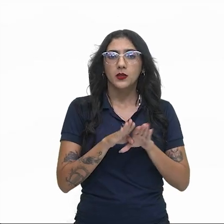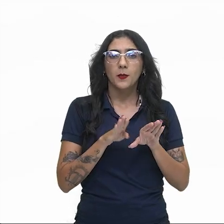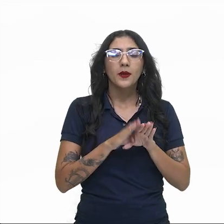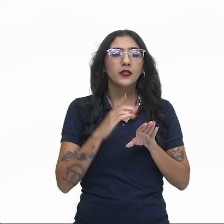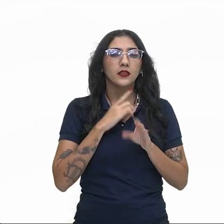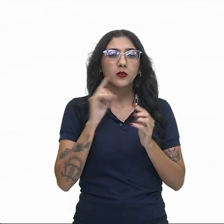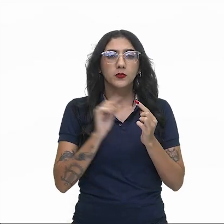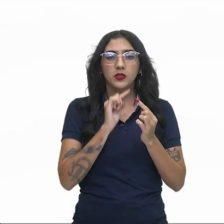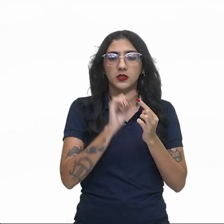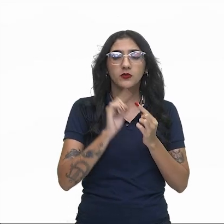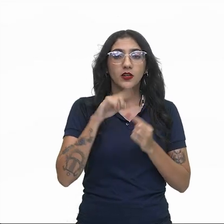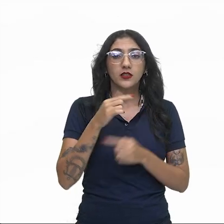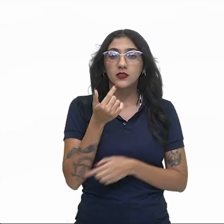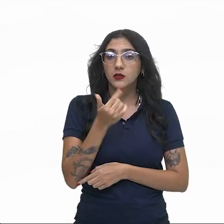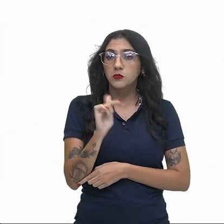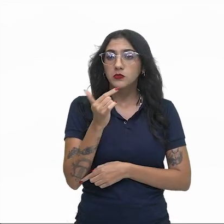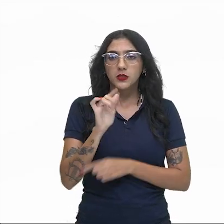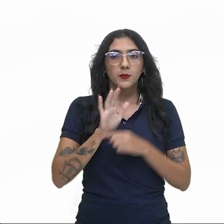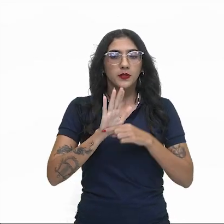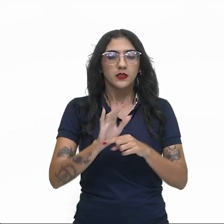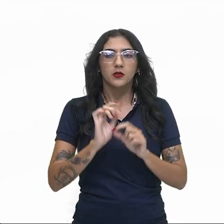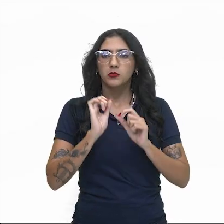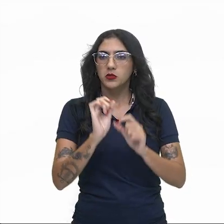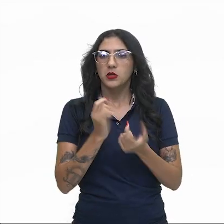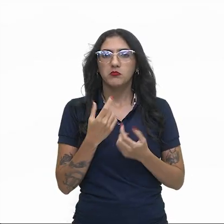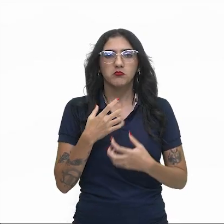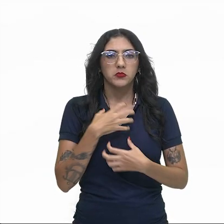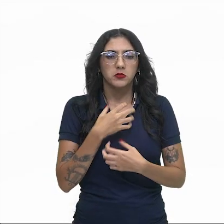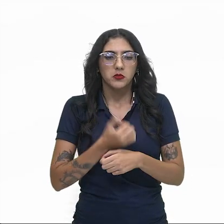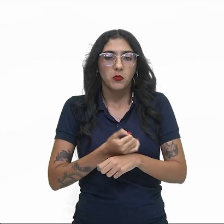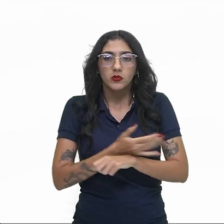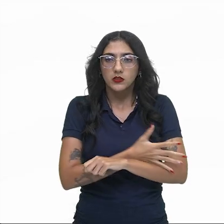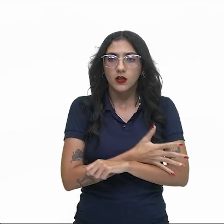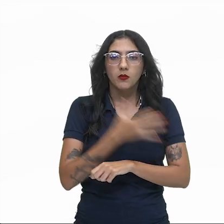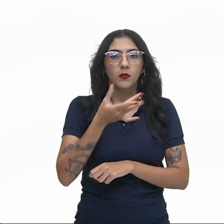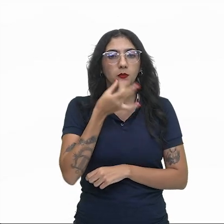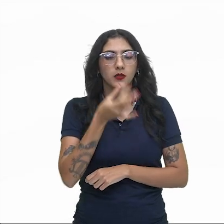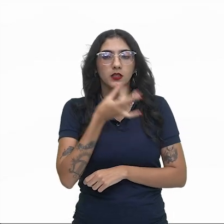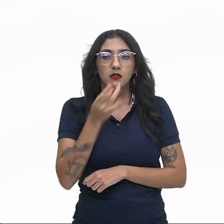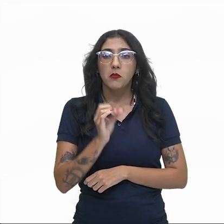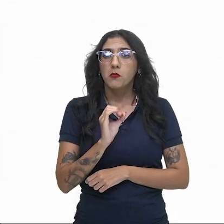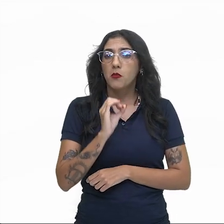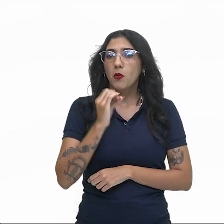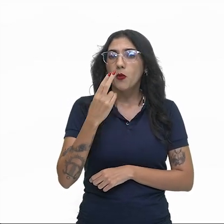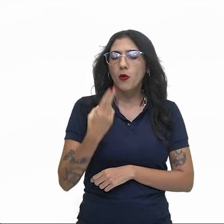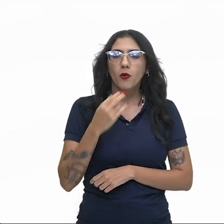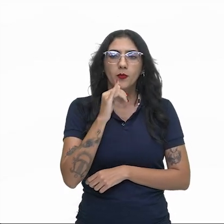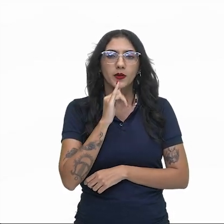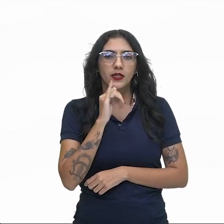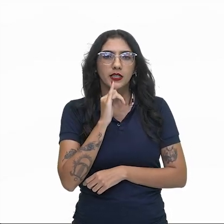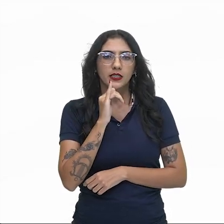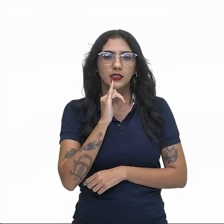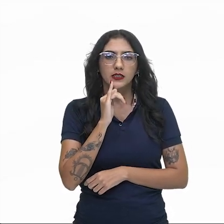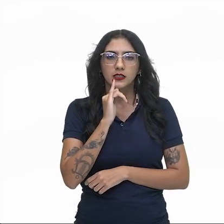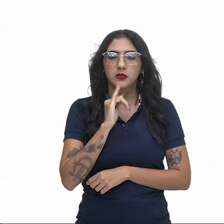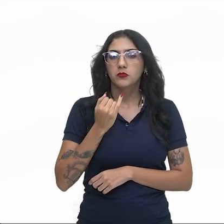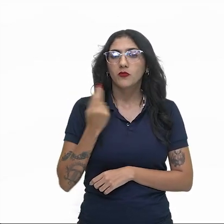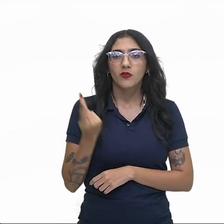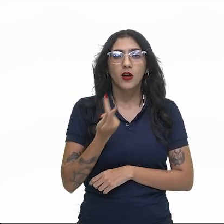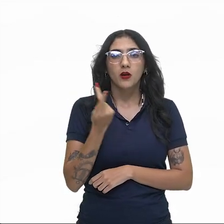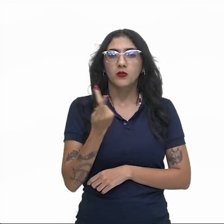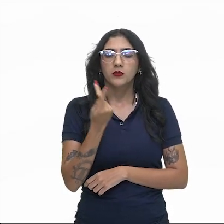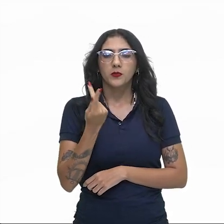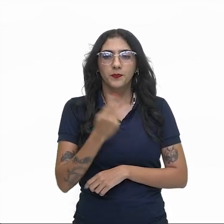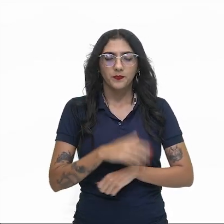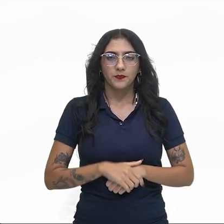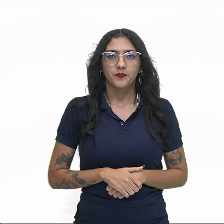manifestação de emoção, opinião ou juízo, ok? O foco